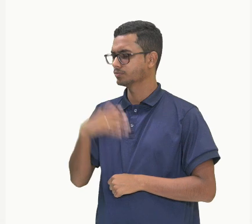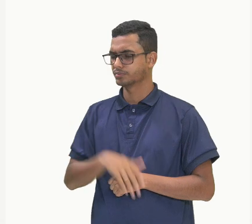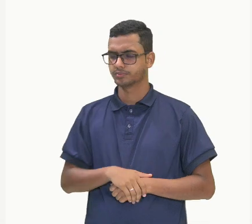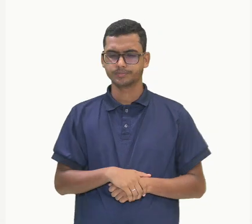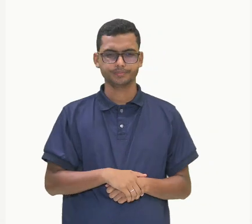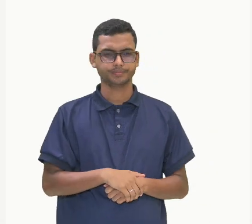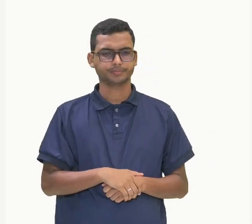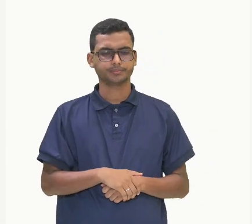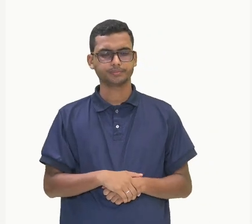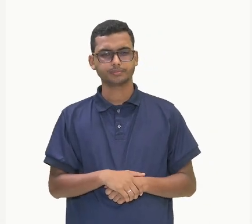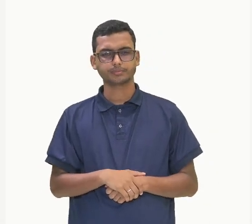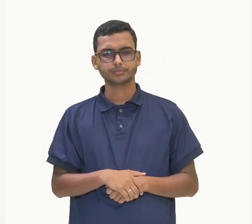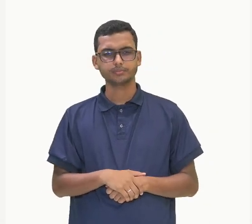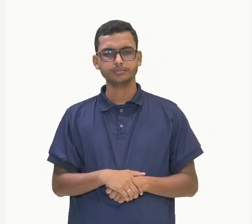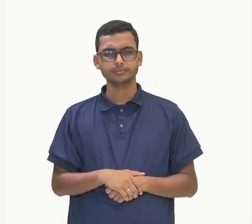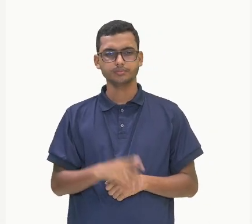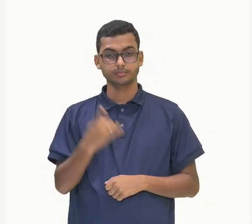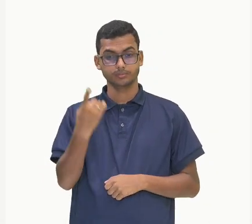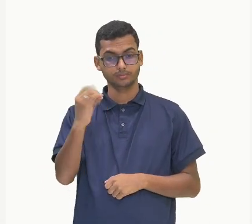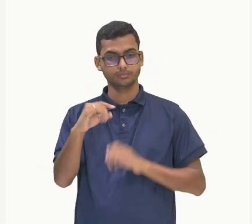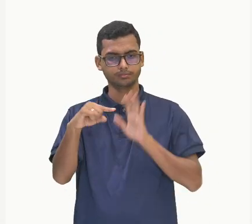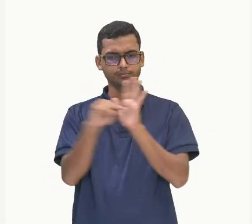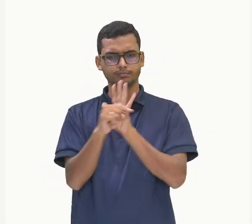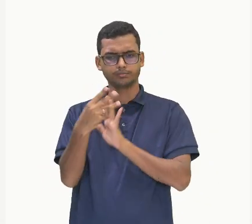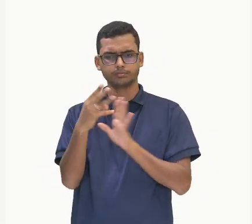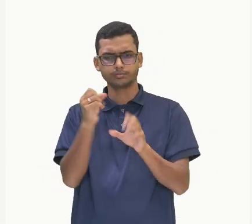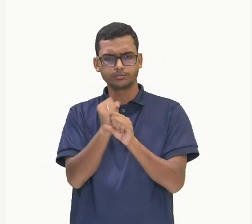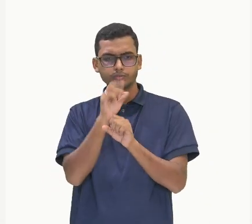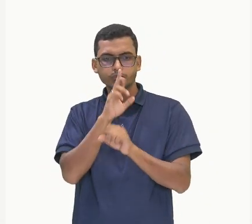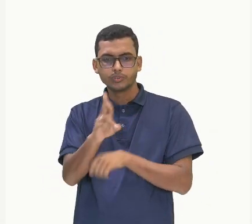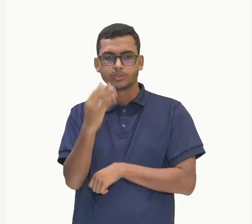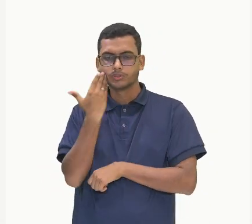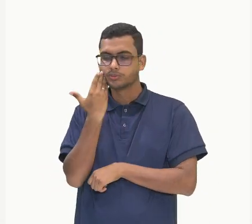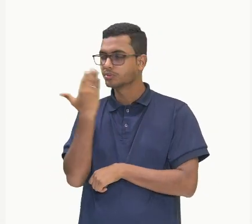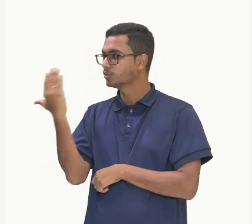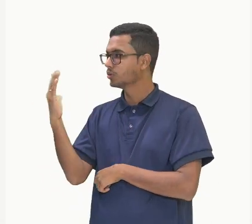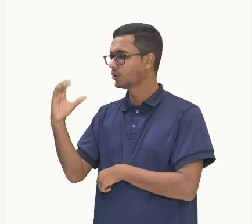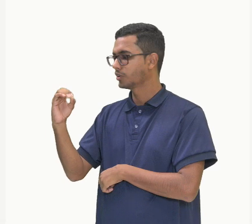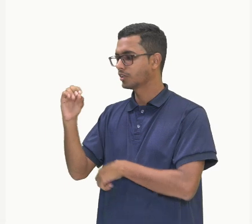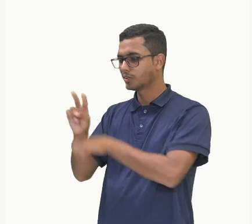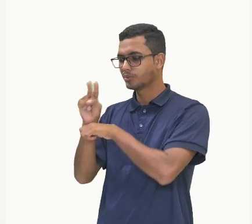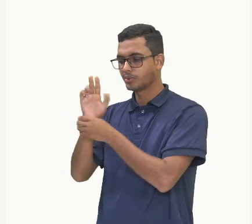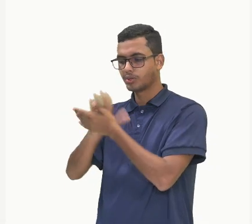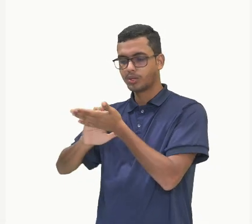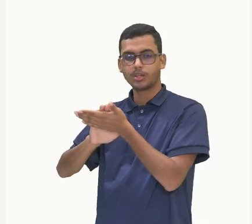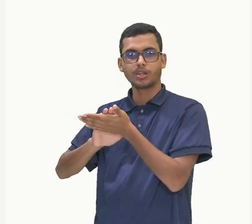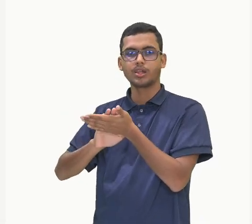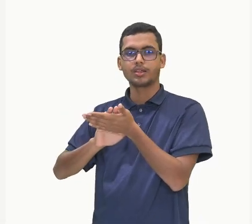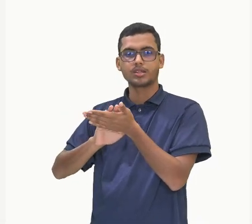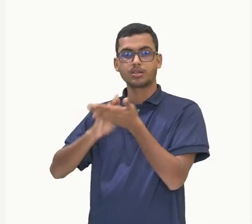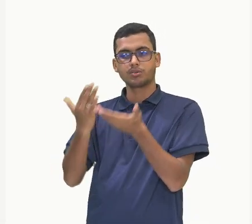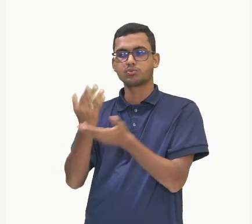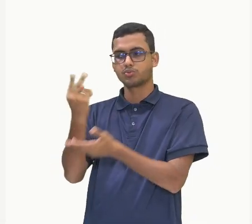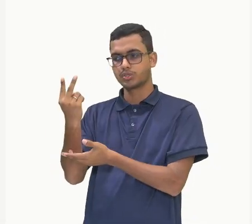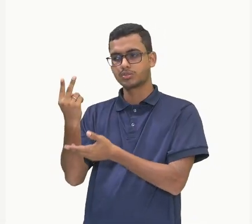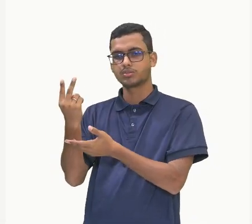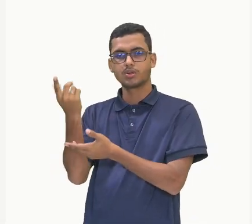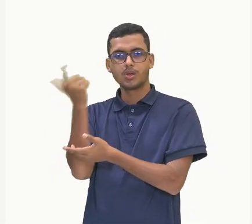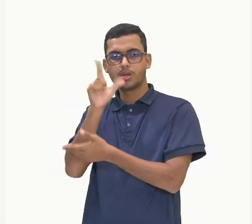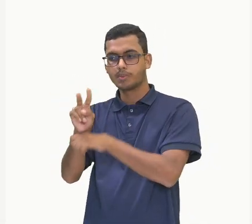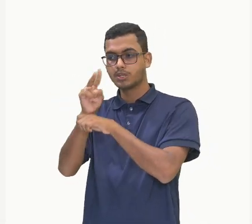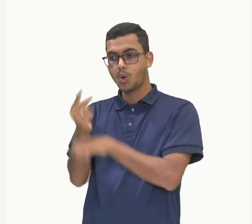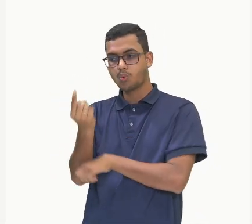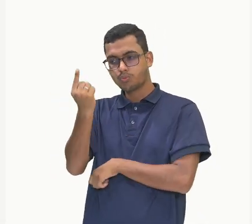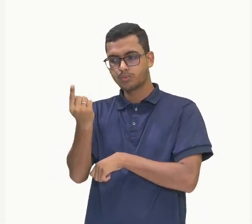3. 10 menos 3, 7. Só que o 0 não tem nada para emprestar, ou seja, ele emprestou desse 2 aqui, ó. Então, ficou 9.